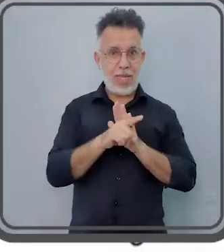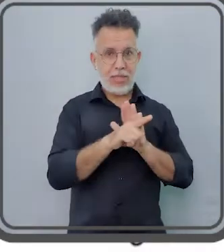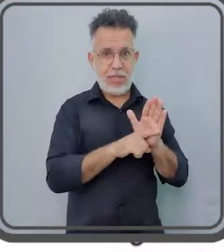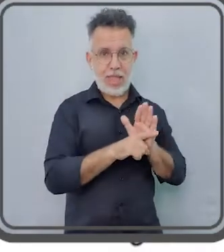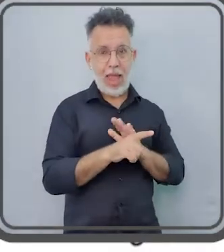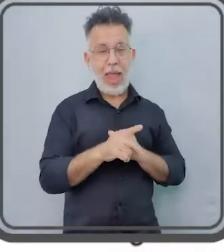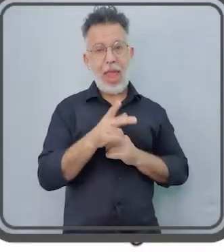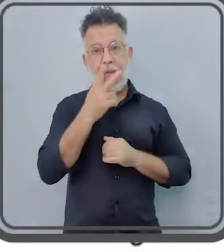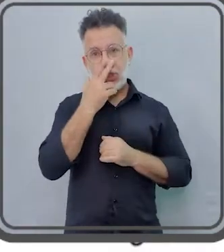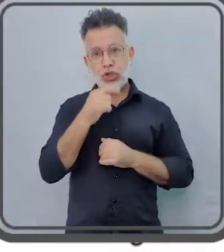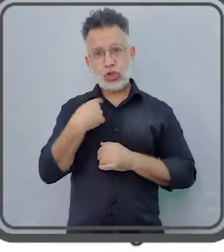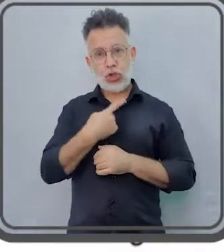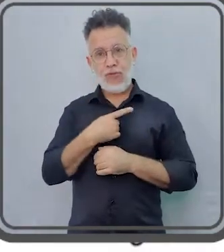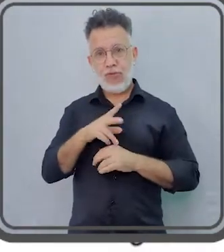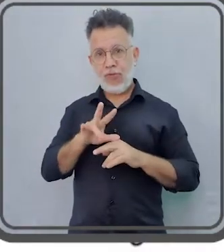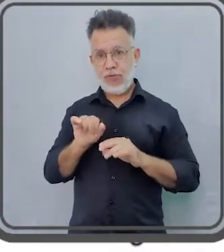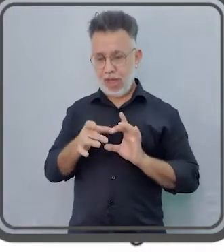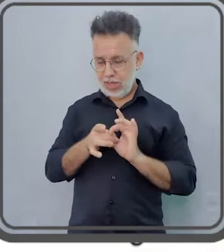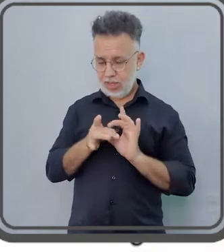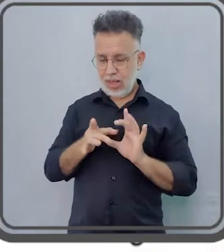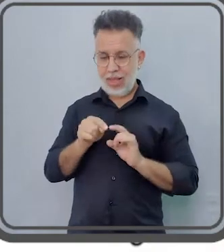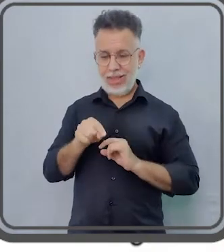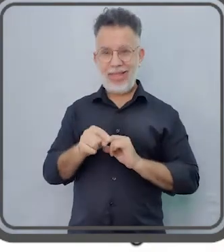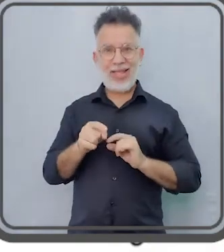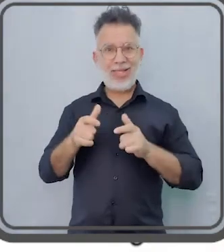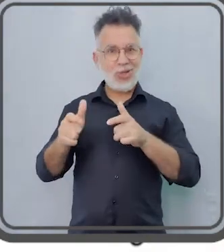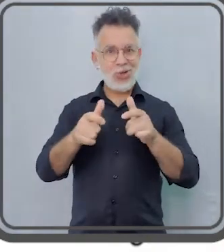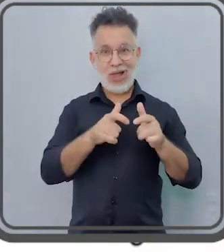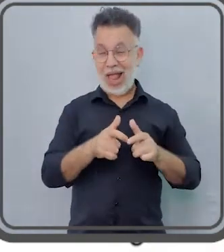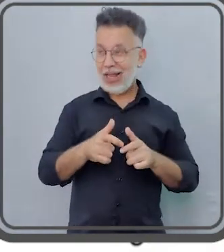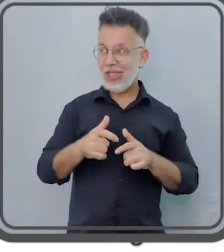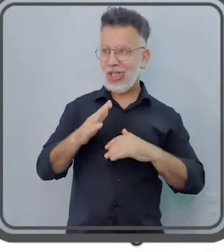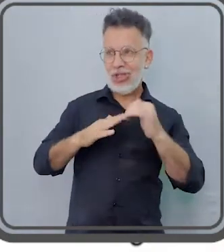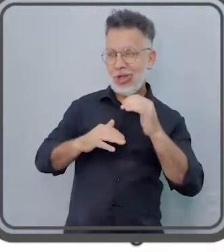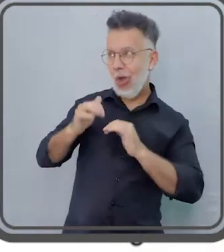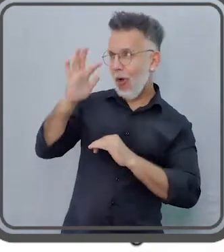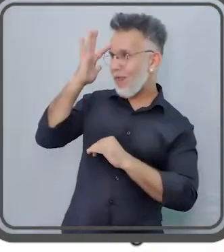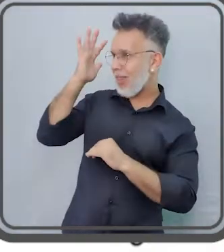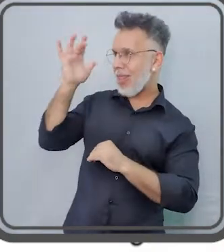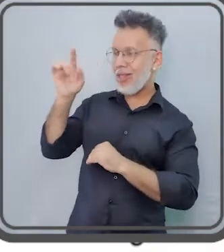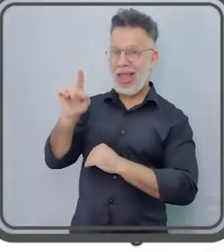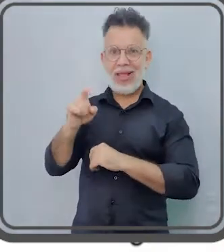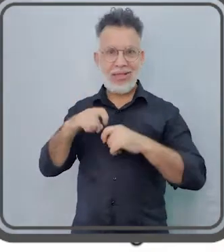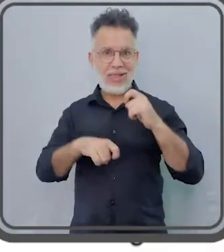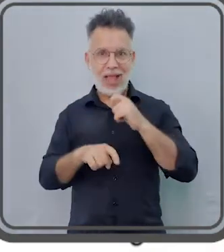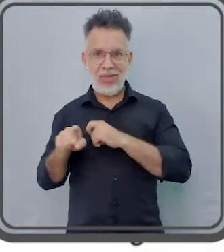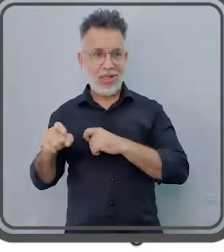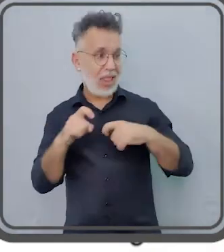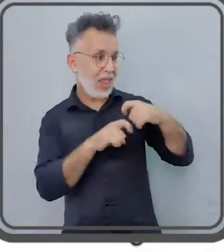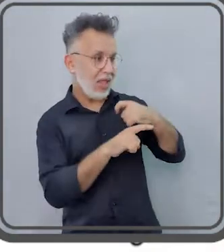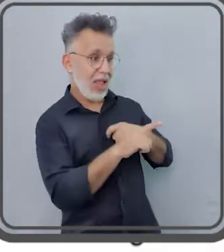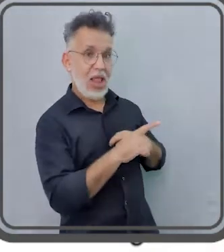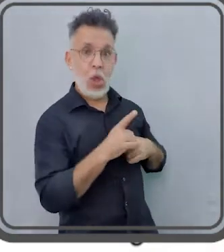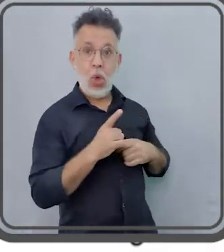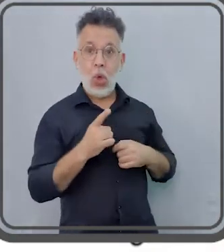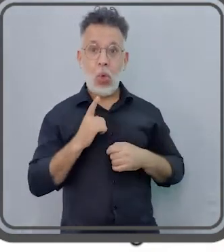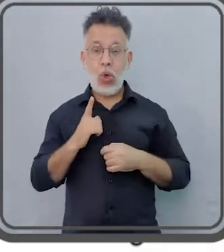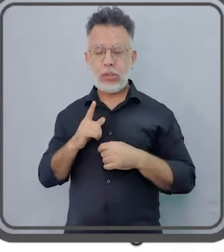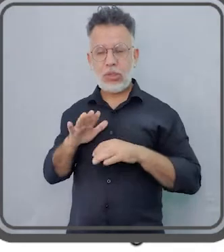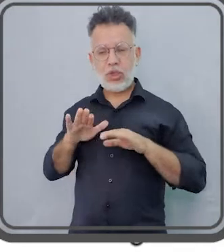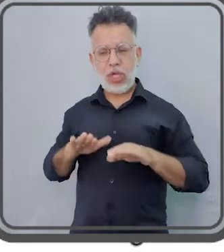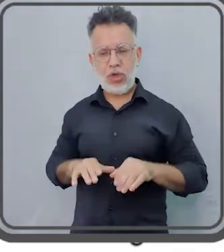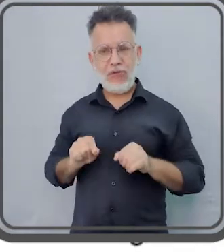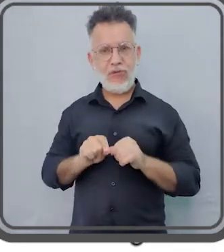sair desses lugares que a gente criou de fantasia na nossa cabeça, que sexo é isso, sexo é aquilo, quando a gente desce, aterriça para pesquisa.